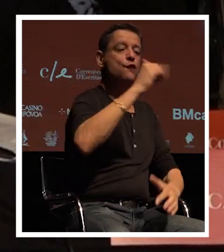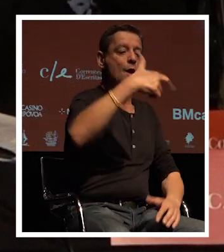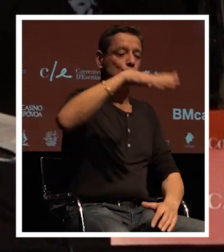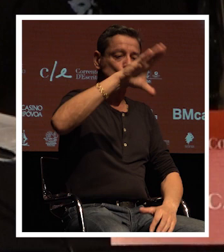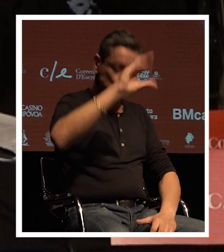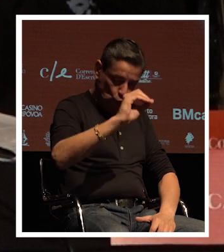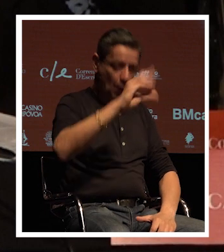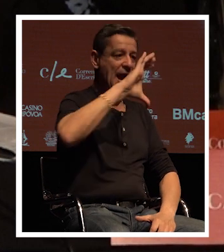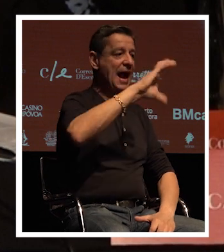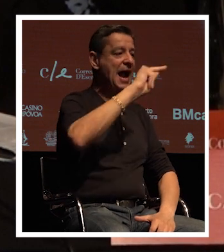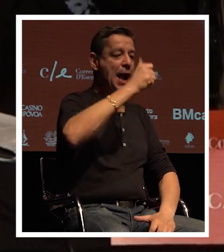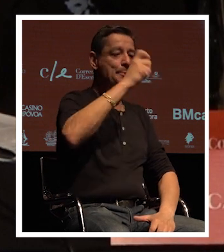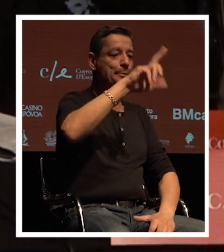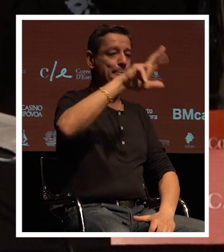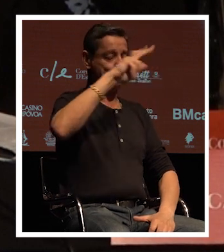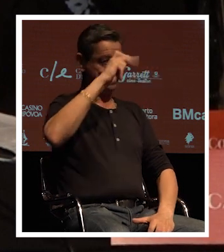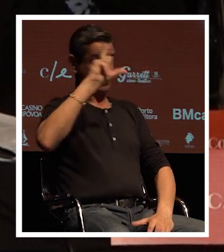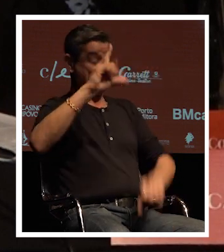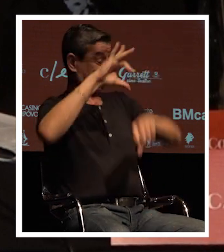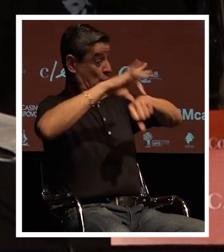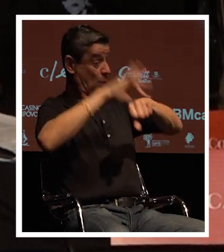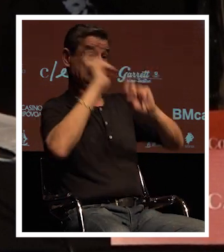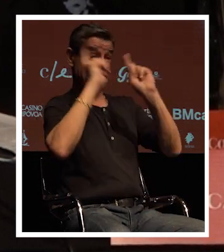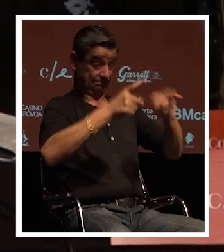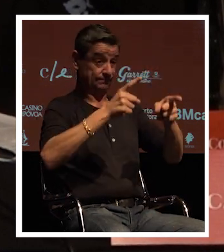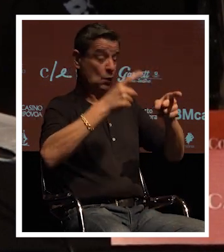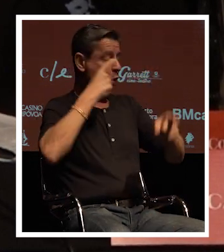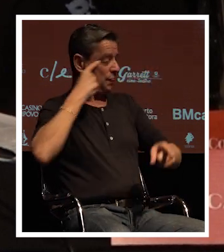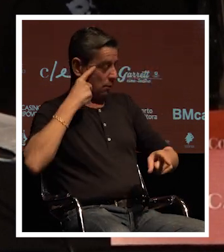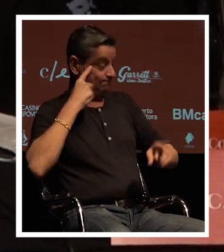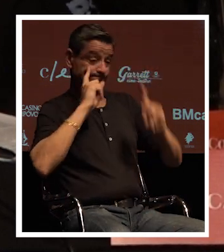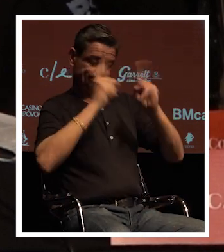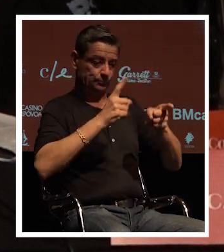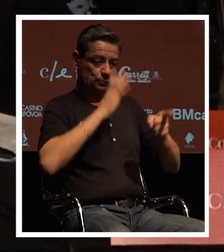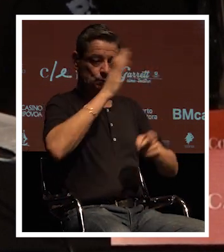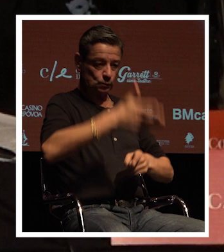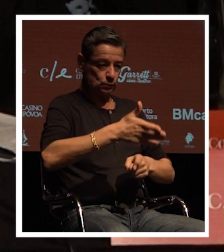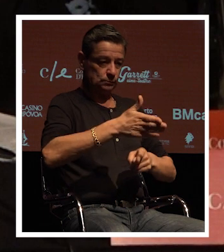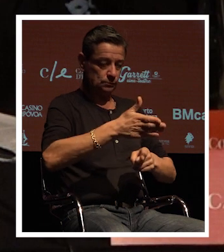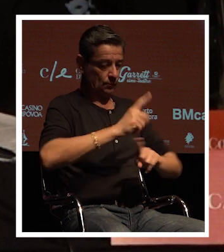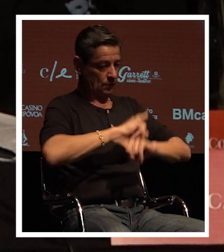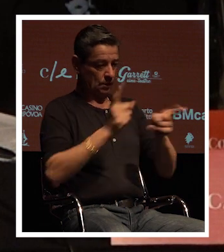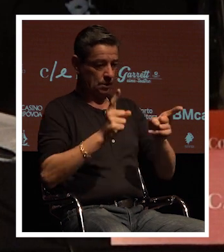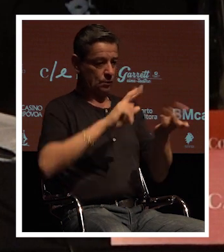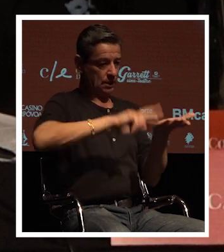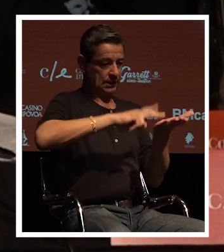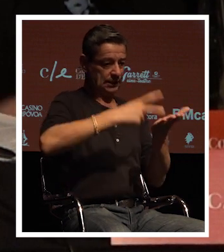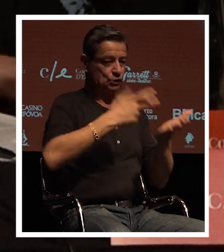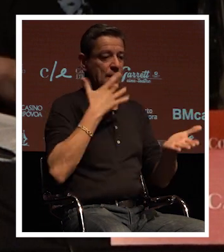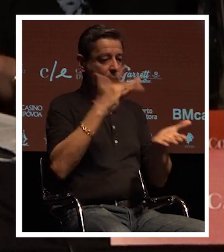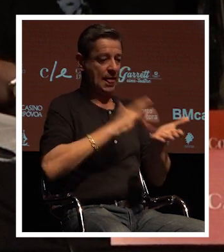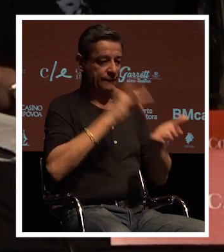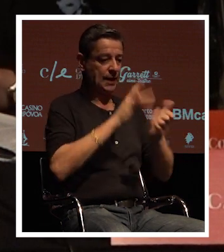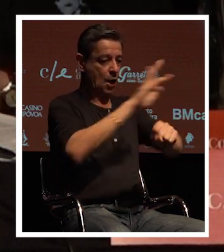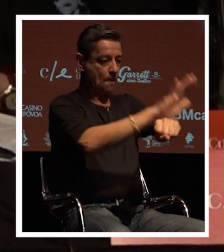ele próprio síndrome de Down esta praga denominada lugar de fala que também impediu uma pessoa de traduzir o livro da